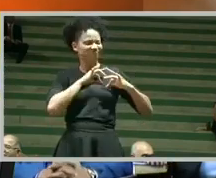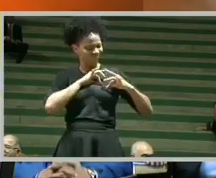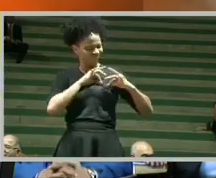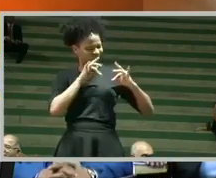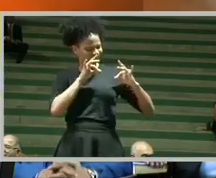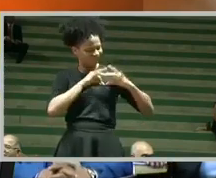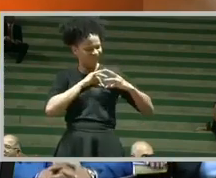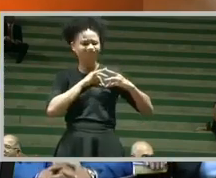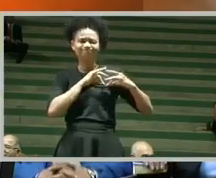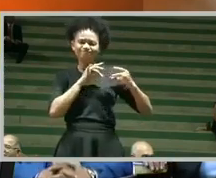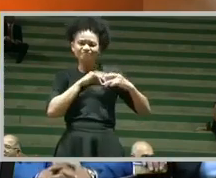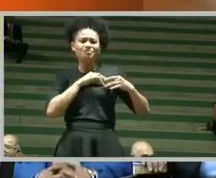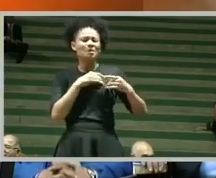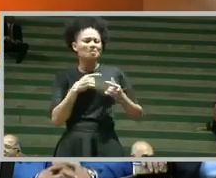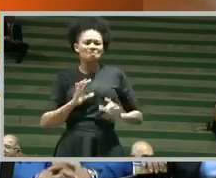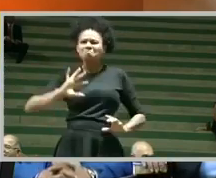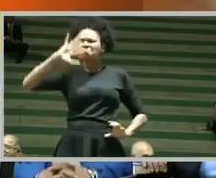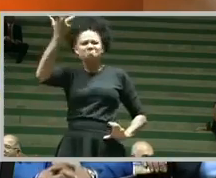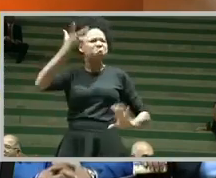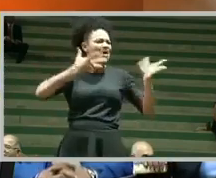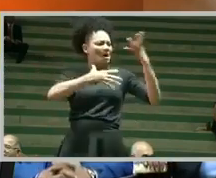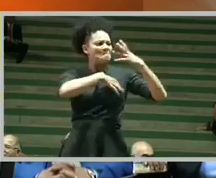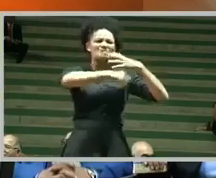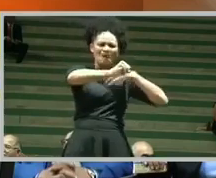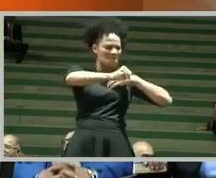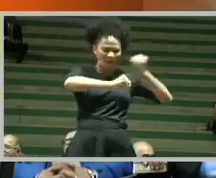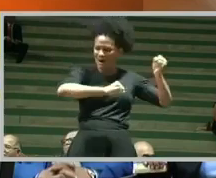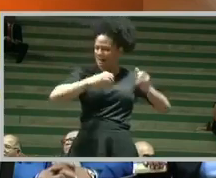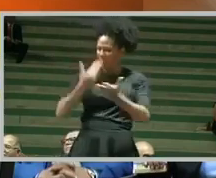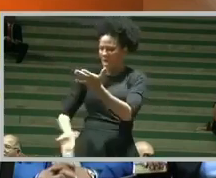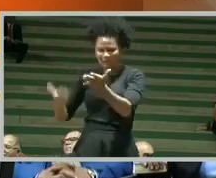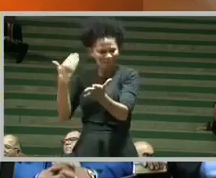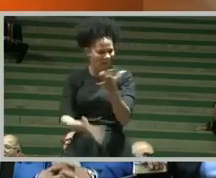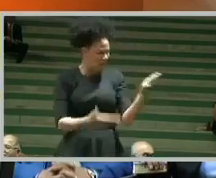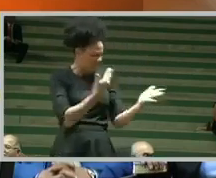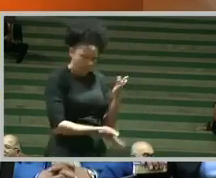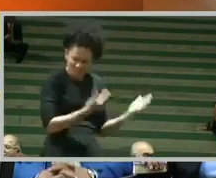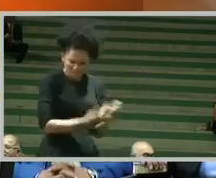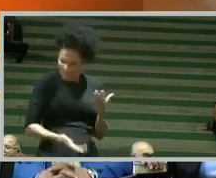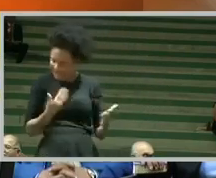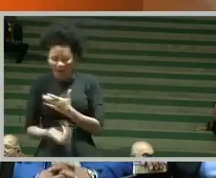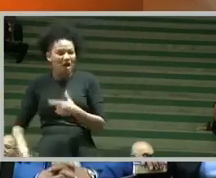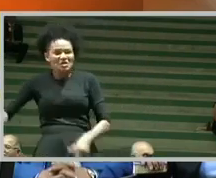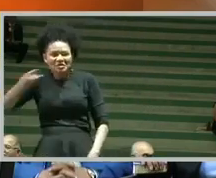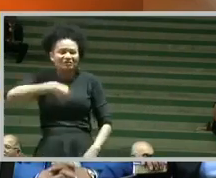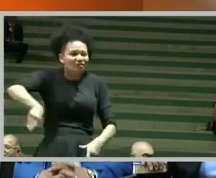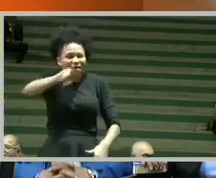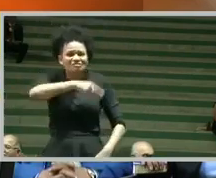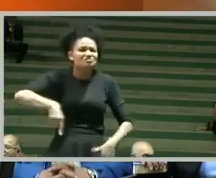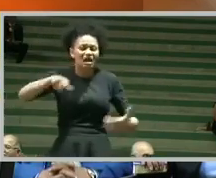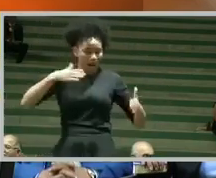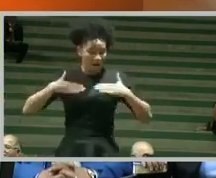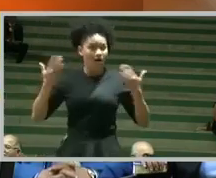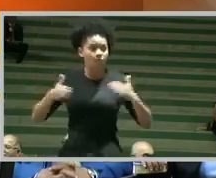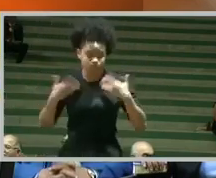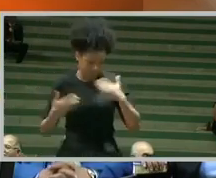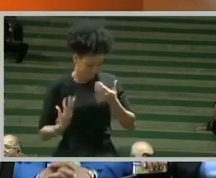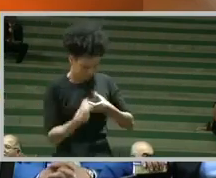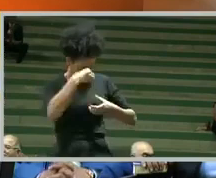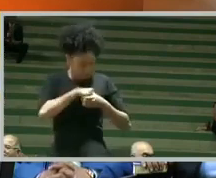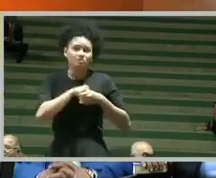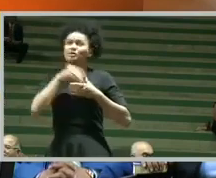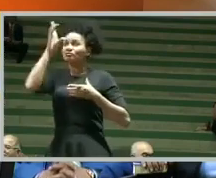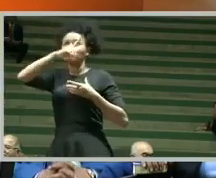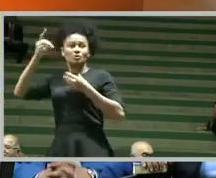dentro. Podem me tirar tudo à minha volta, eu quero ver você tirar a alegria que